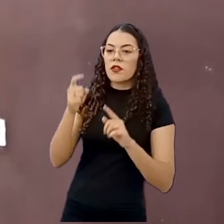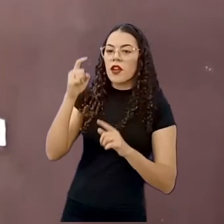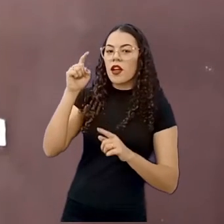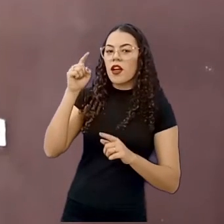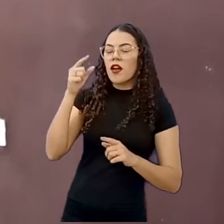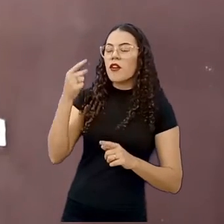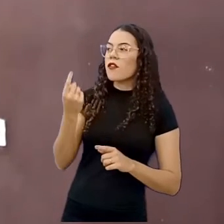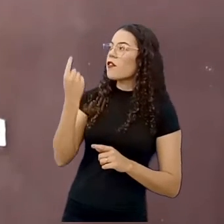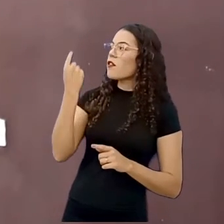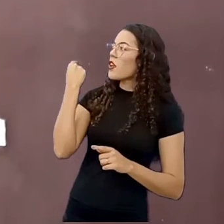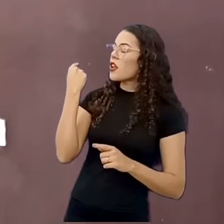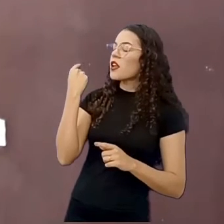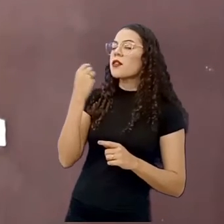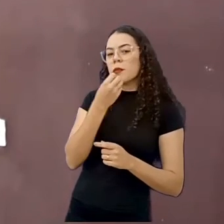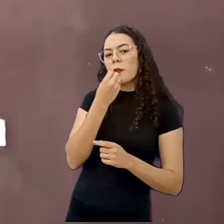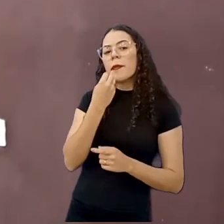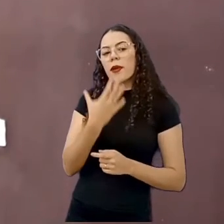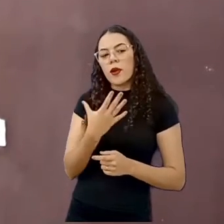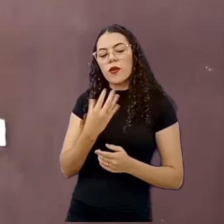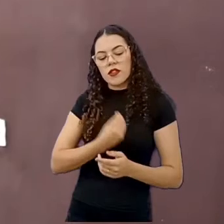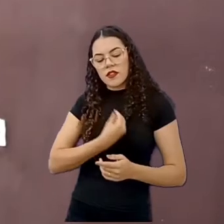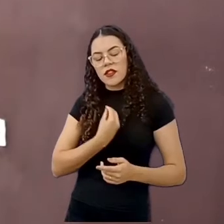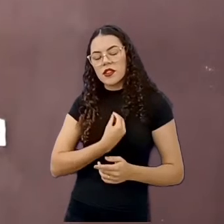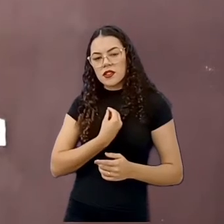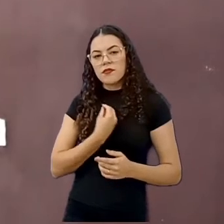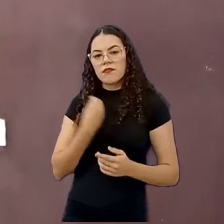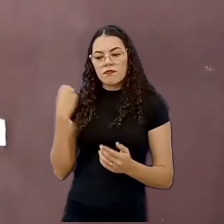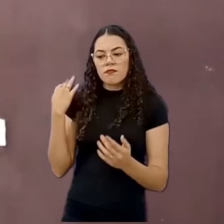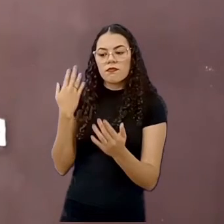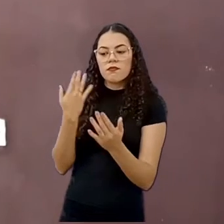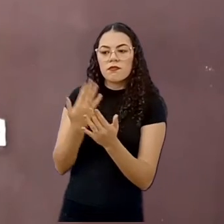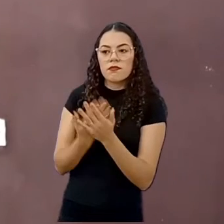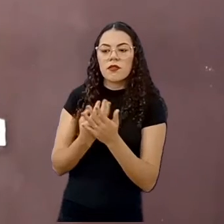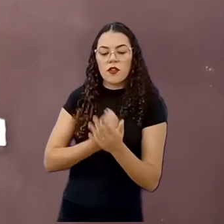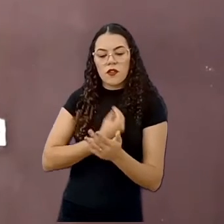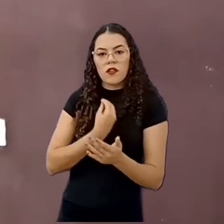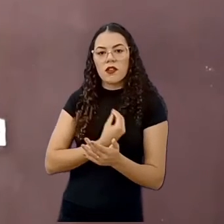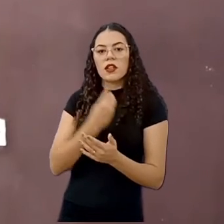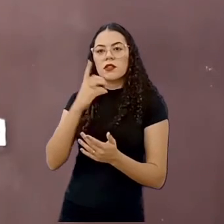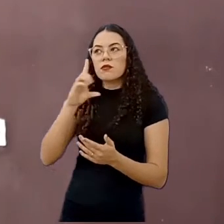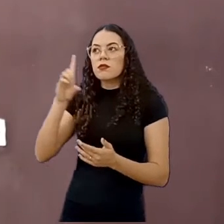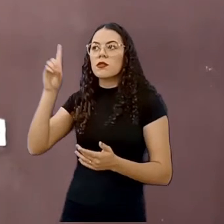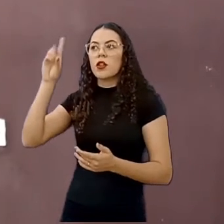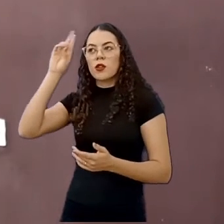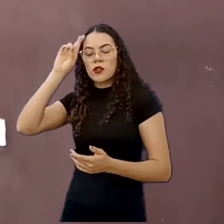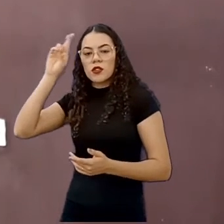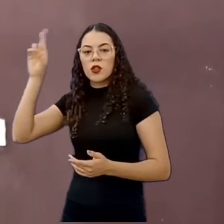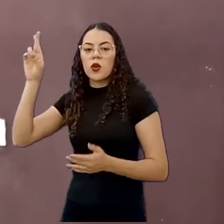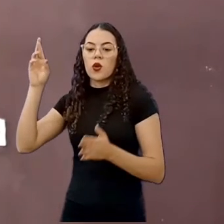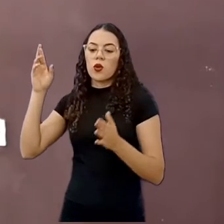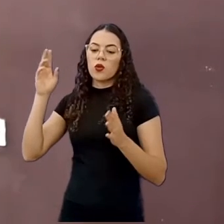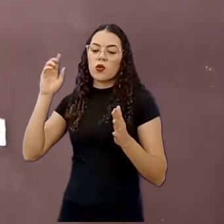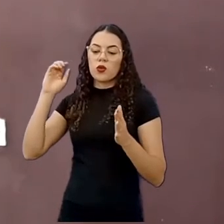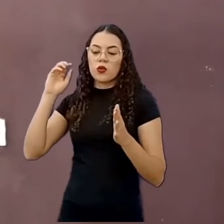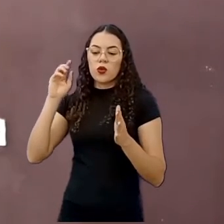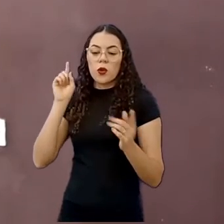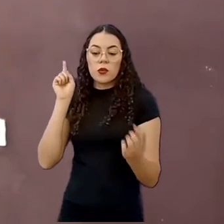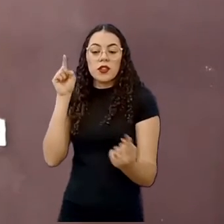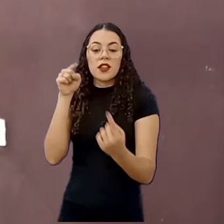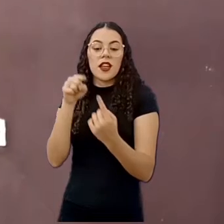dizer: foi bom tudo que eu vivi. Vivi para o Senhor, vivi sabendo o sentido daquilo que eu estava